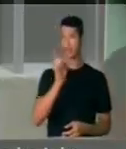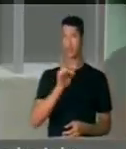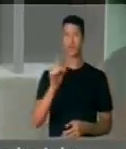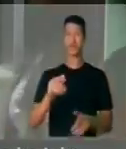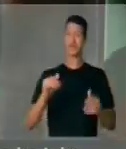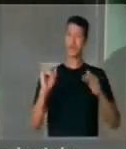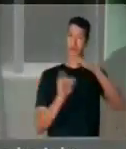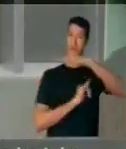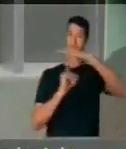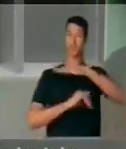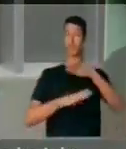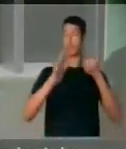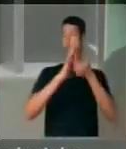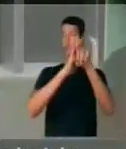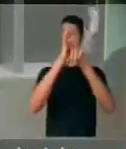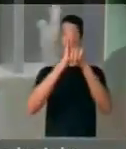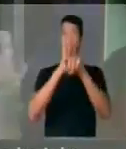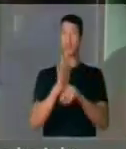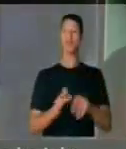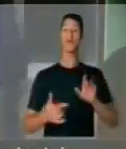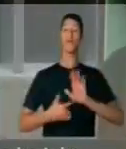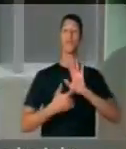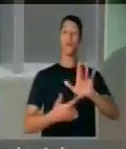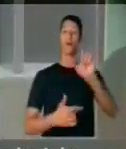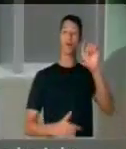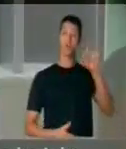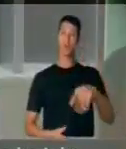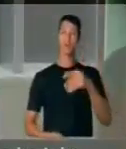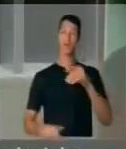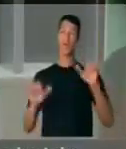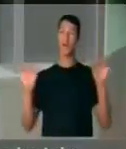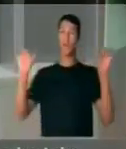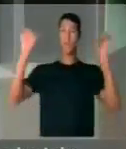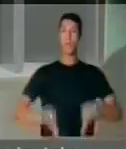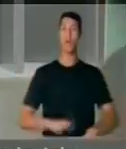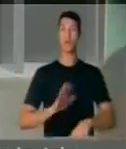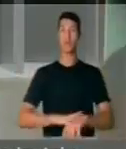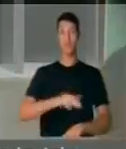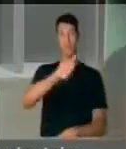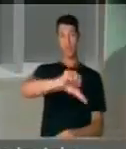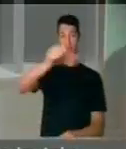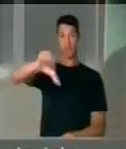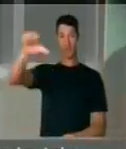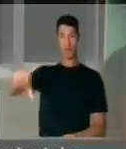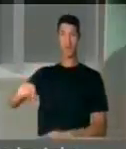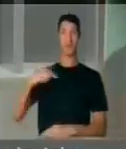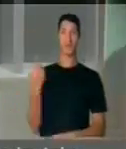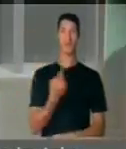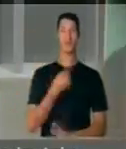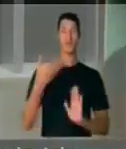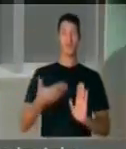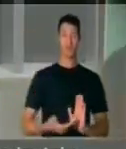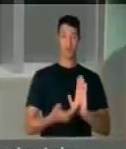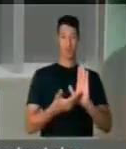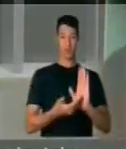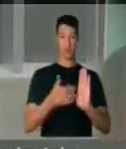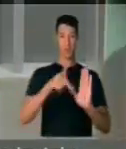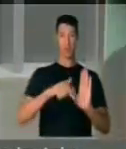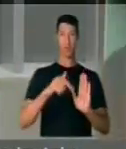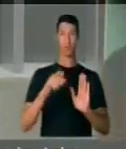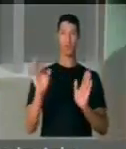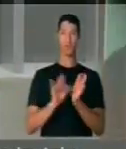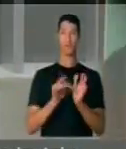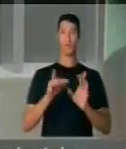Os institutos de pesquisas mostram que é o pior momento de avaliação da nossa casa desde